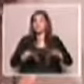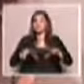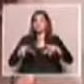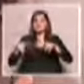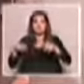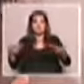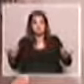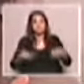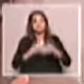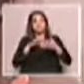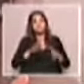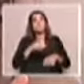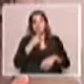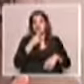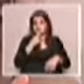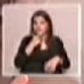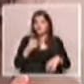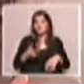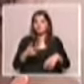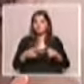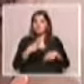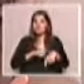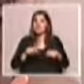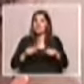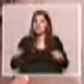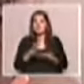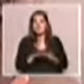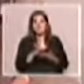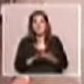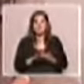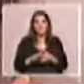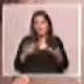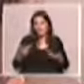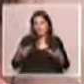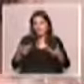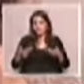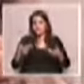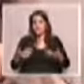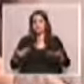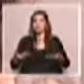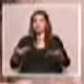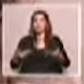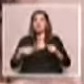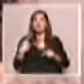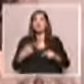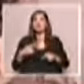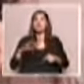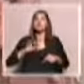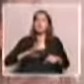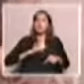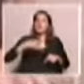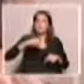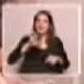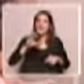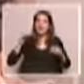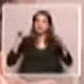Portanto, no fundo, só quando se assegura o tempo normal de cura para que o queijo desça ao pH, para que no